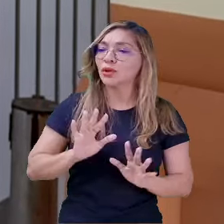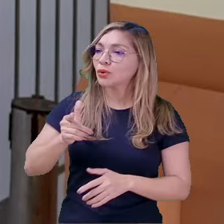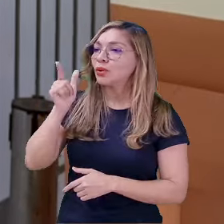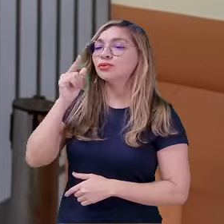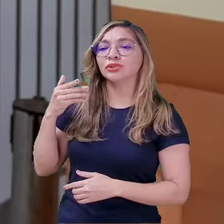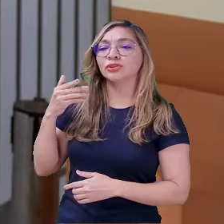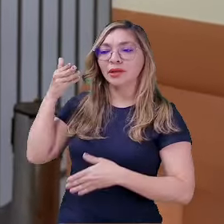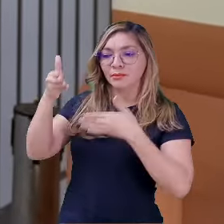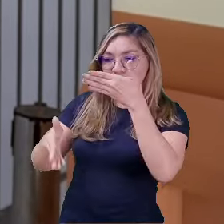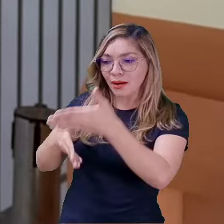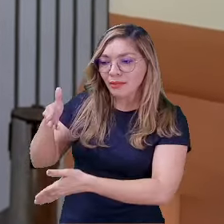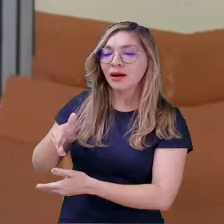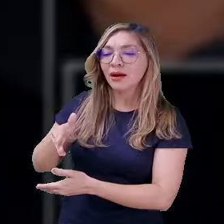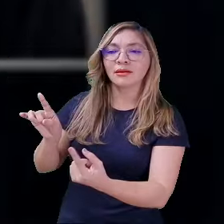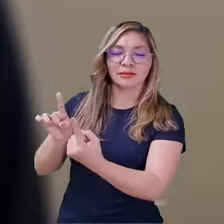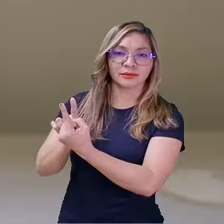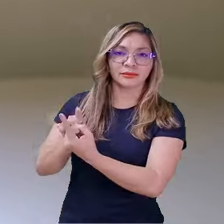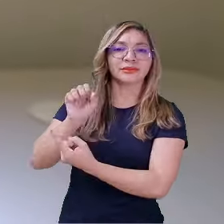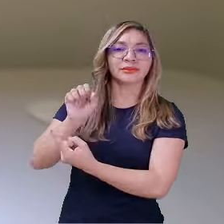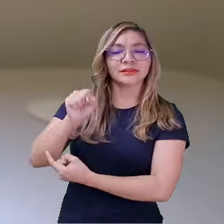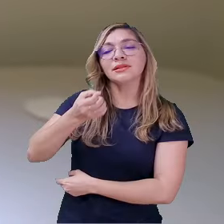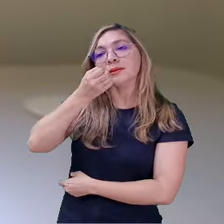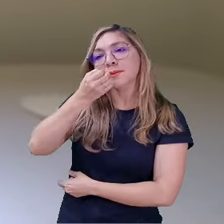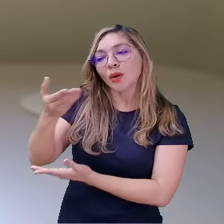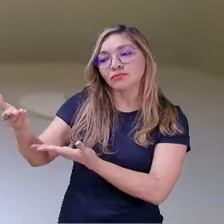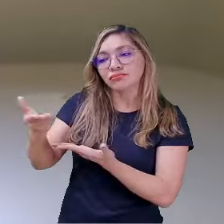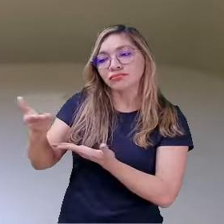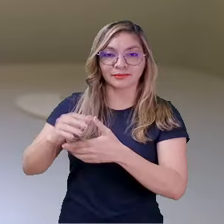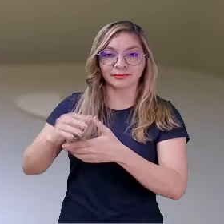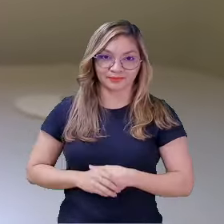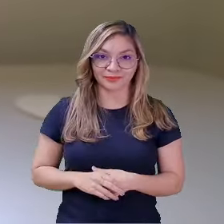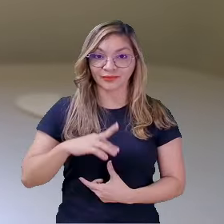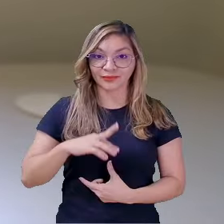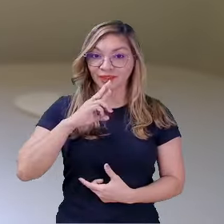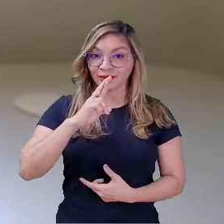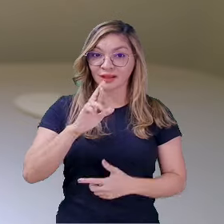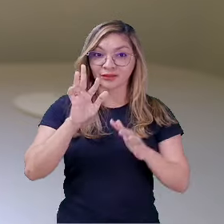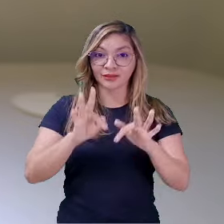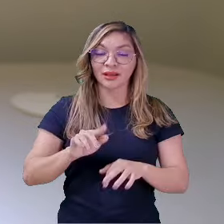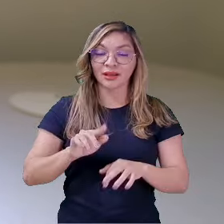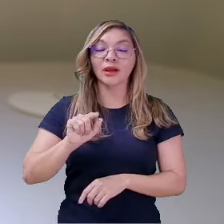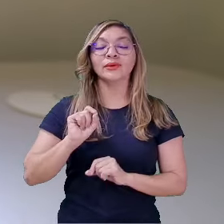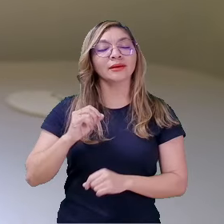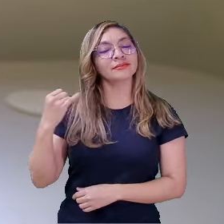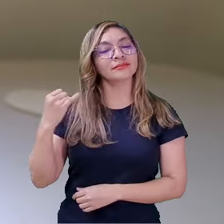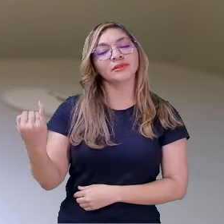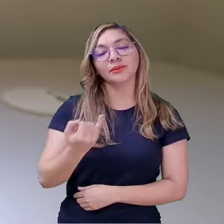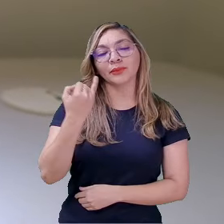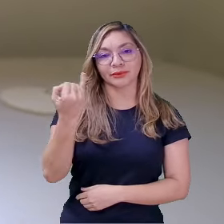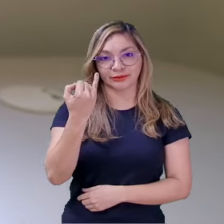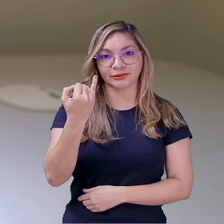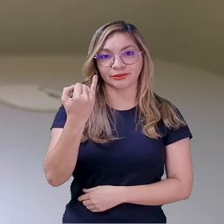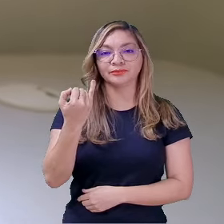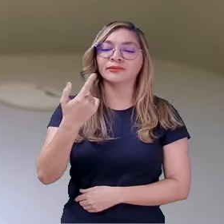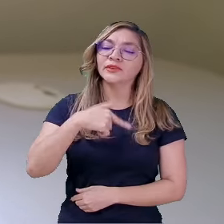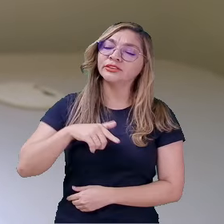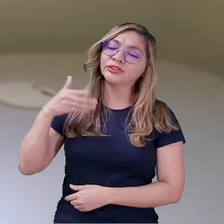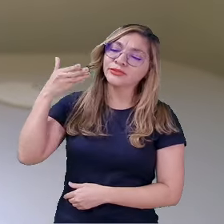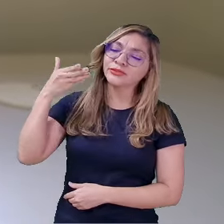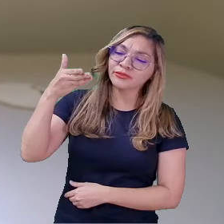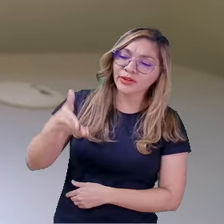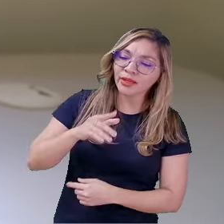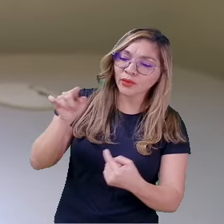foi atendido da melhor forma possível. O resultado final do nosso trabalho, ele é muito importante, né? A gente vem com o